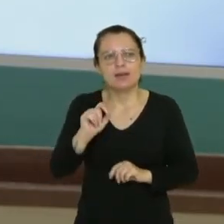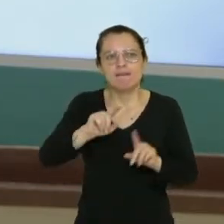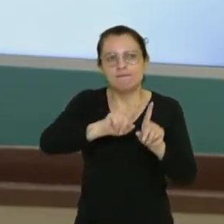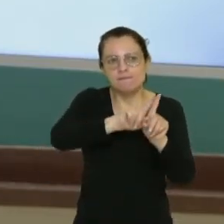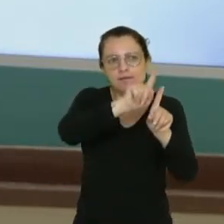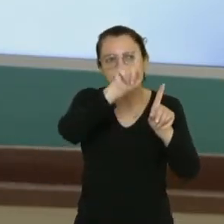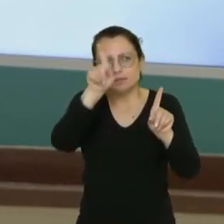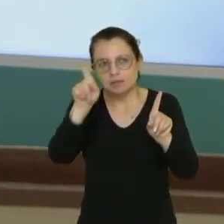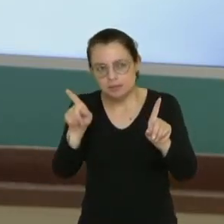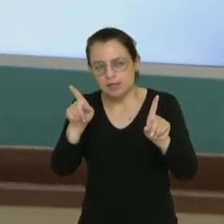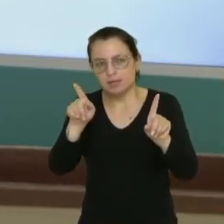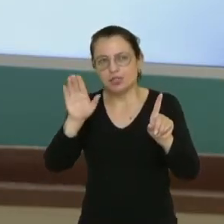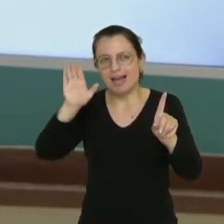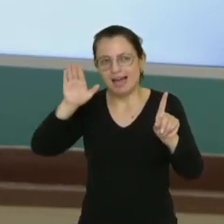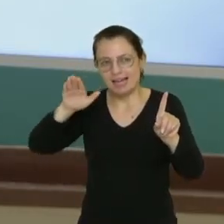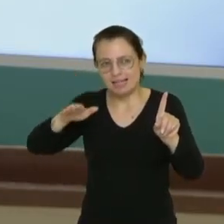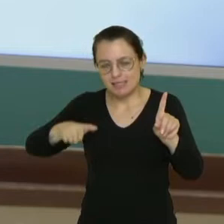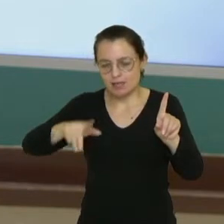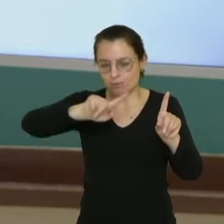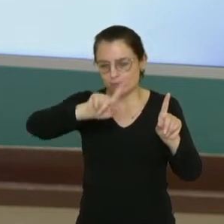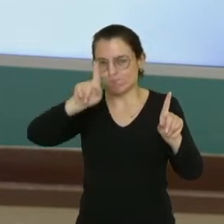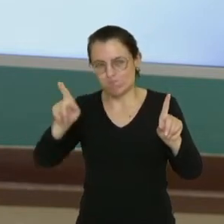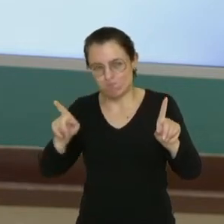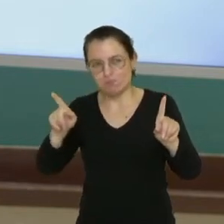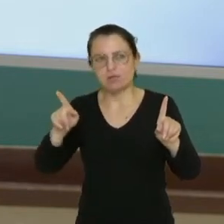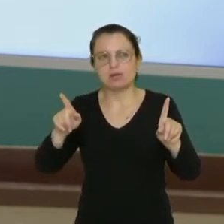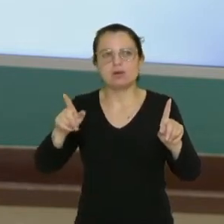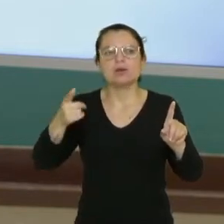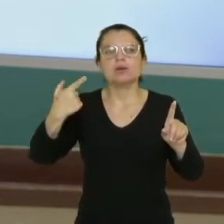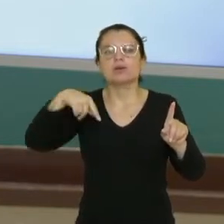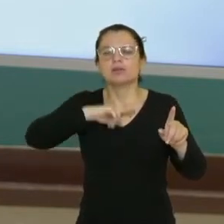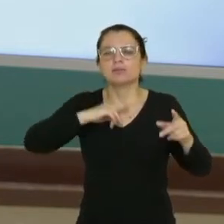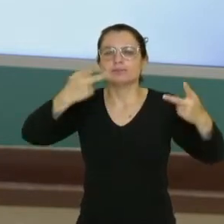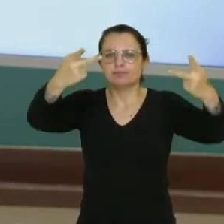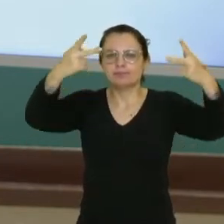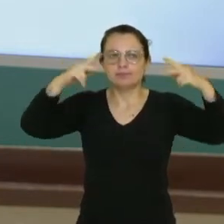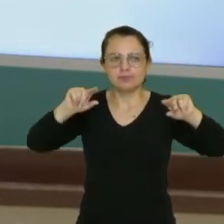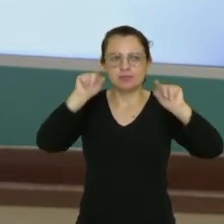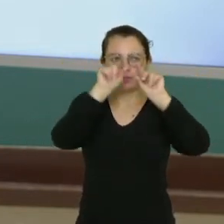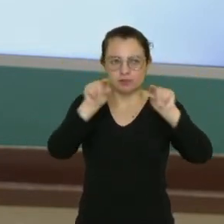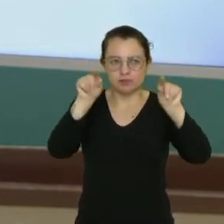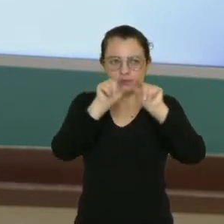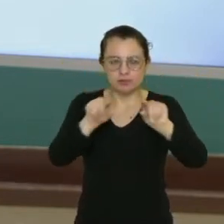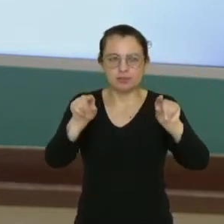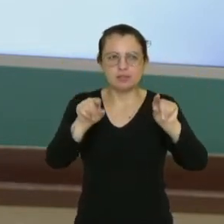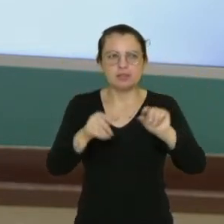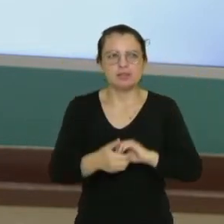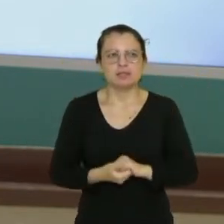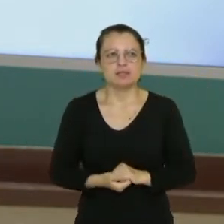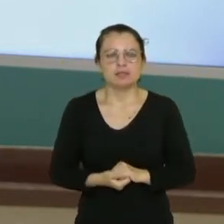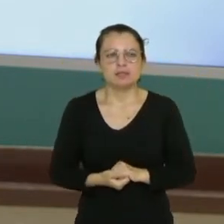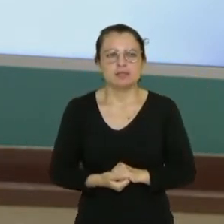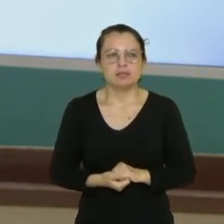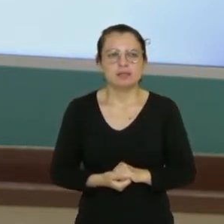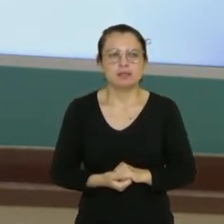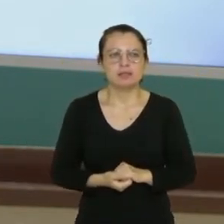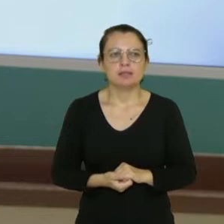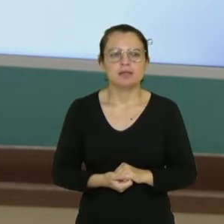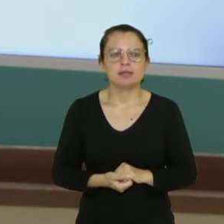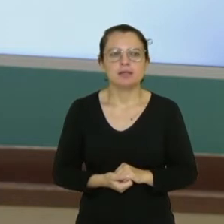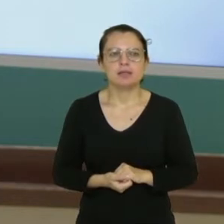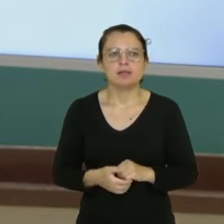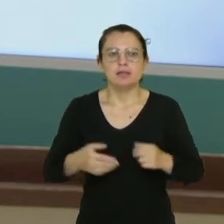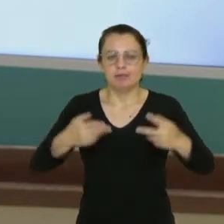é igual o deslocamento em função do tempo esse Delta como é de praxe nós podemos abrir e